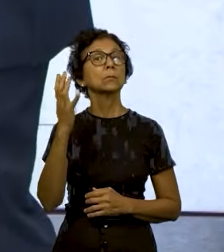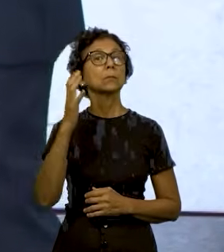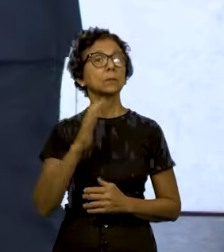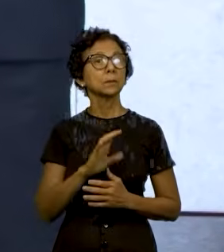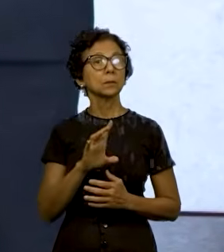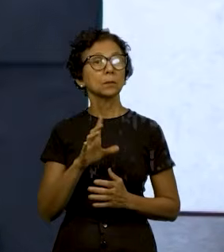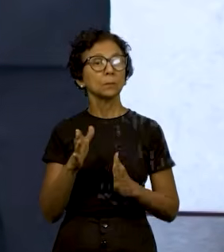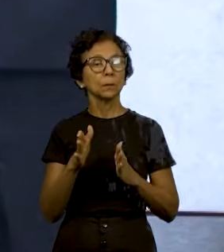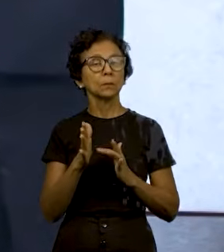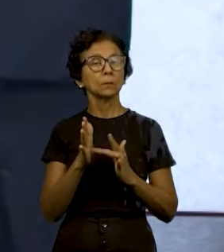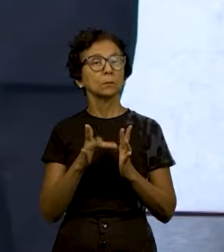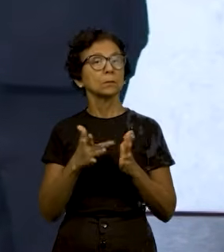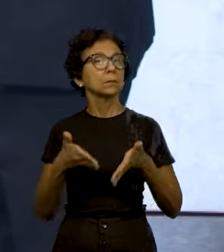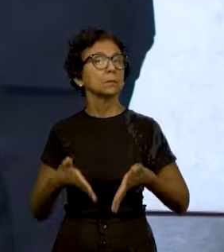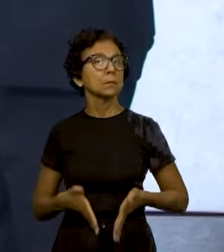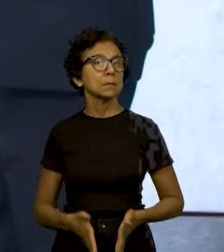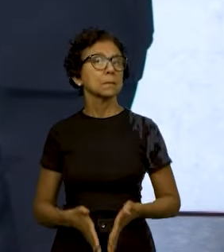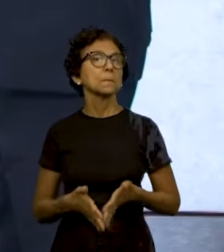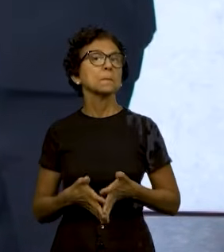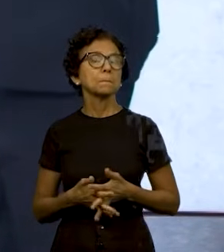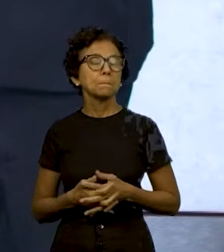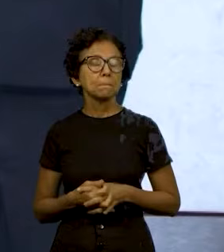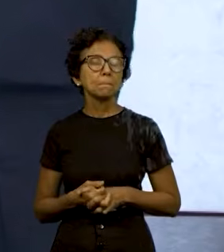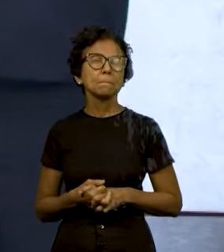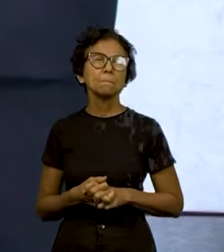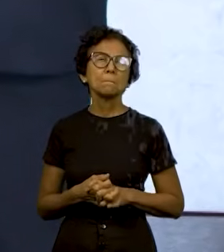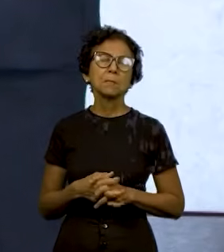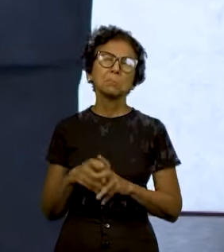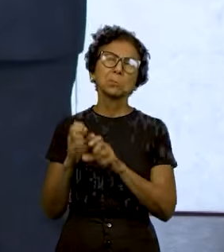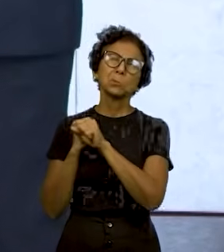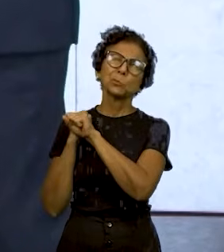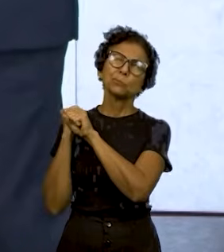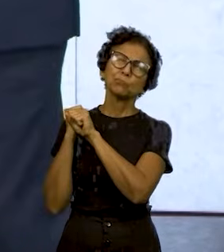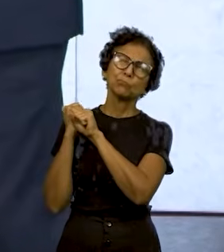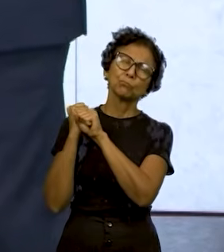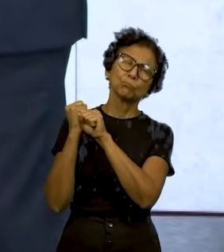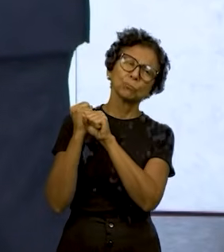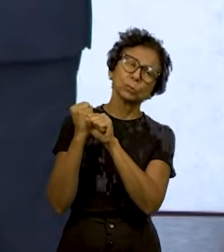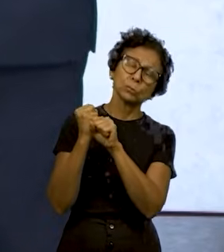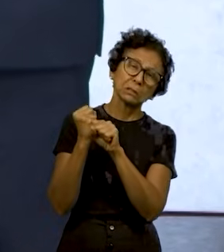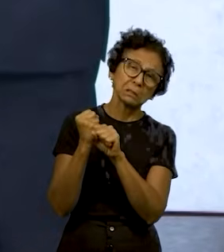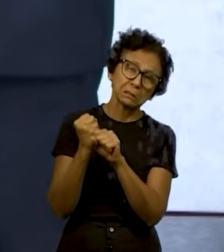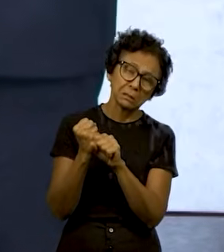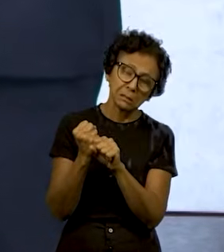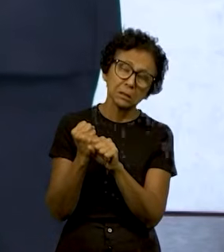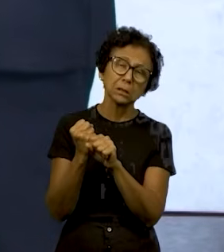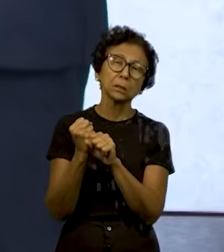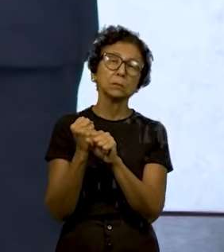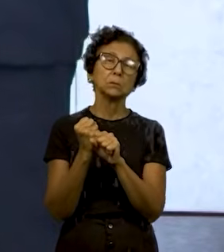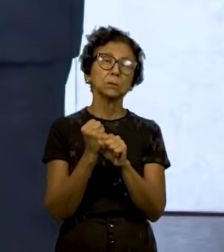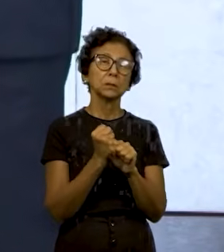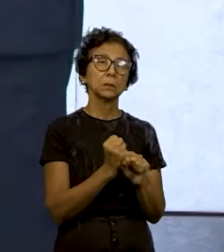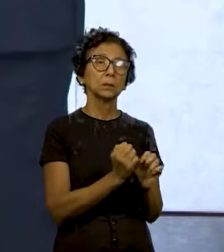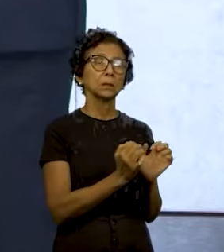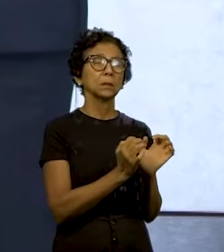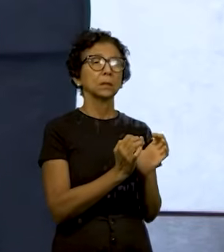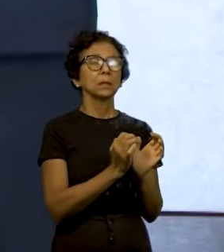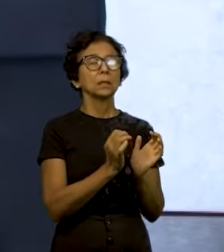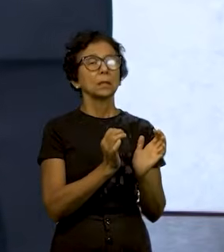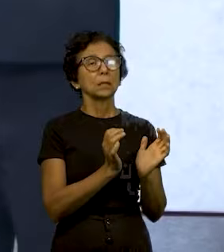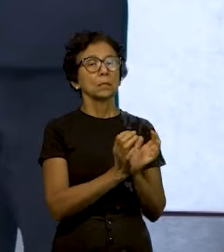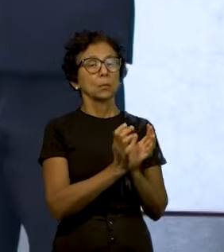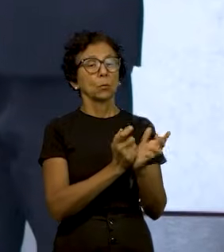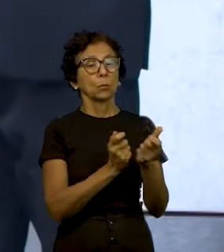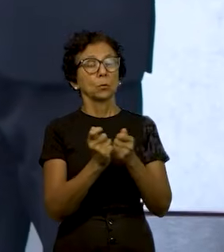acontecendo quando Jesus nasceu. Passaram-se os anos, né, eles dominaram em 331, mas